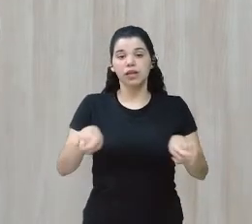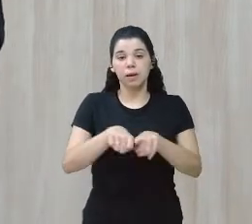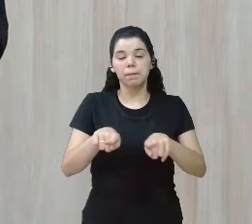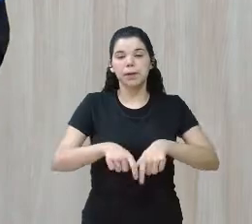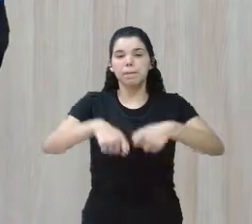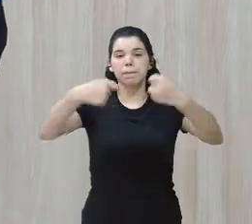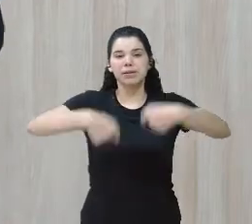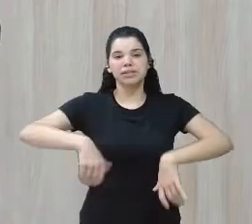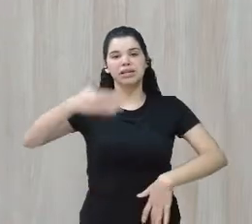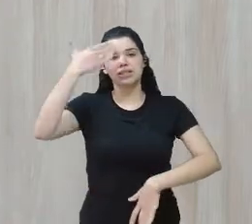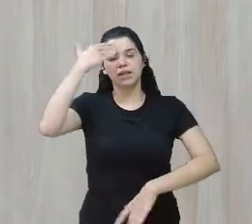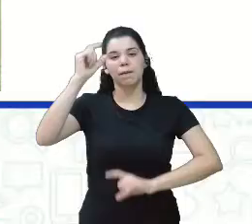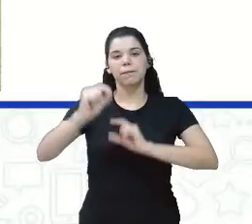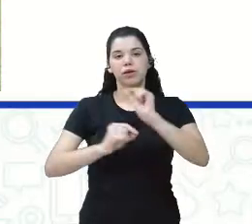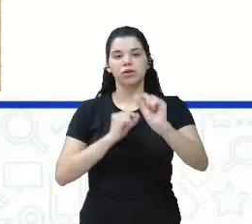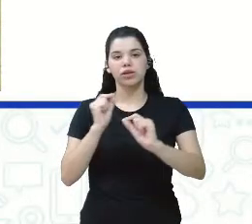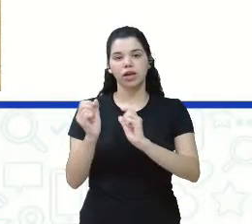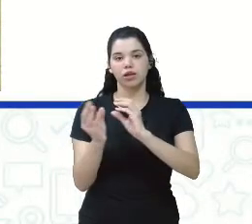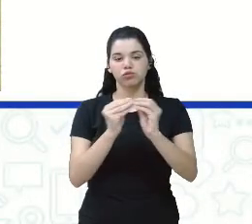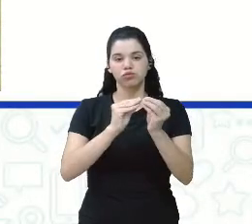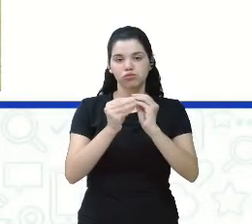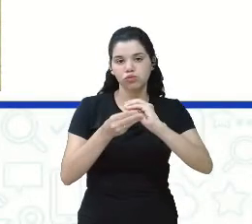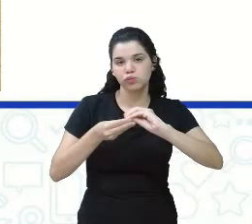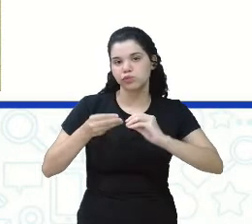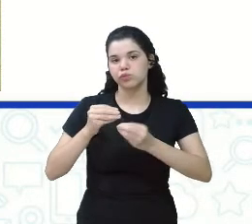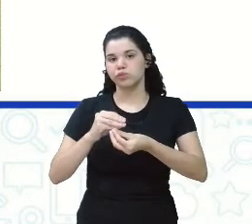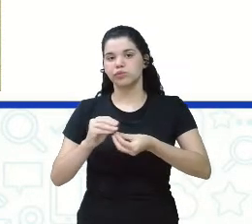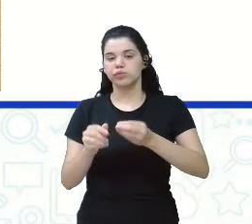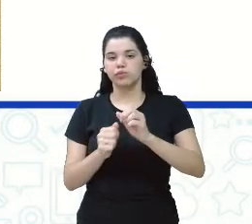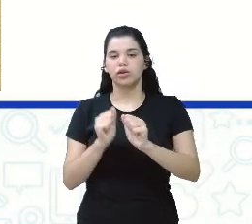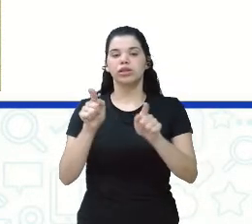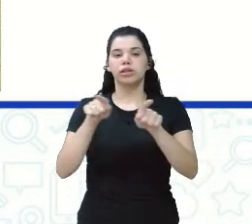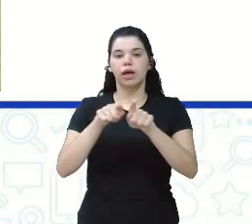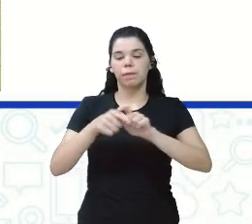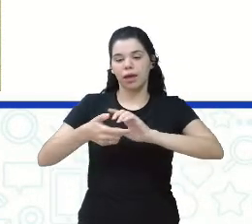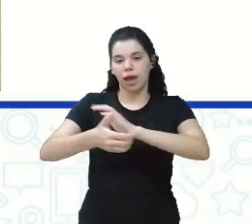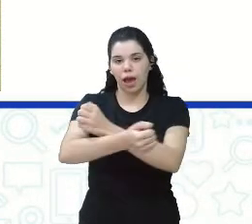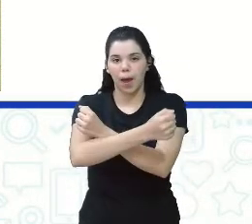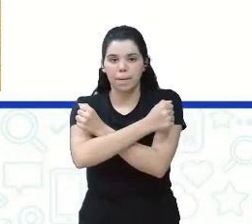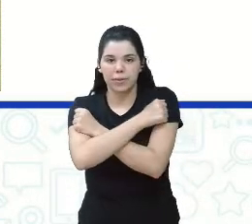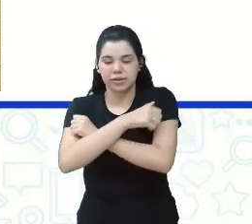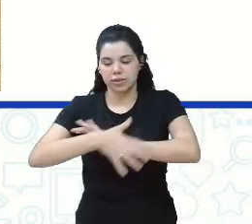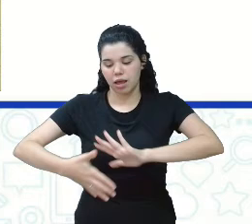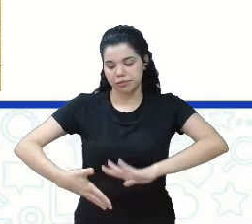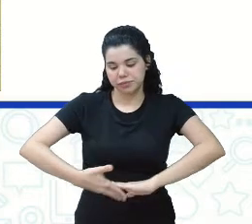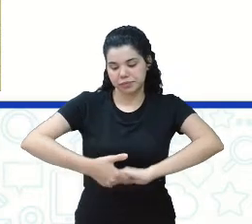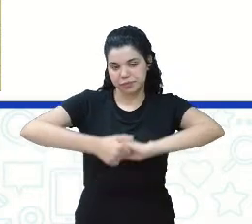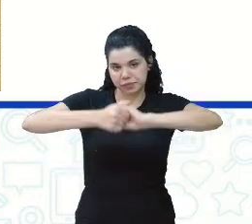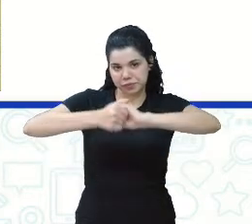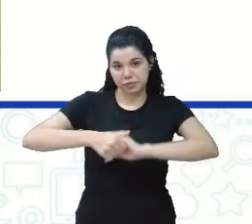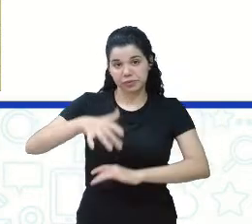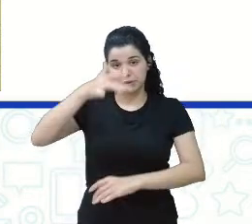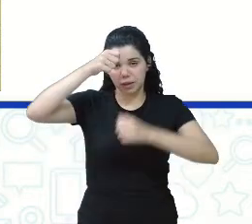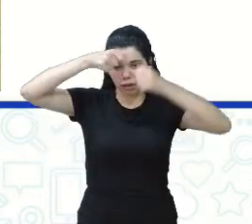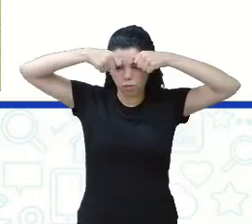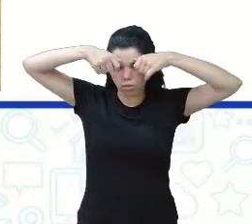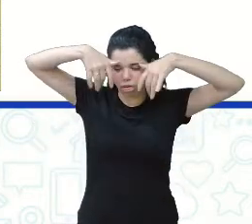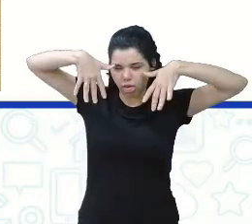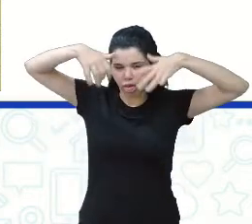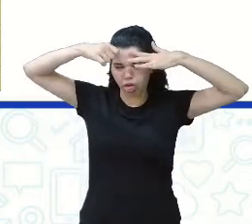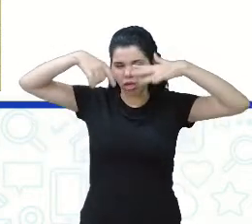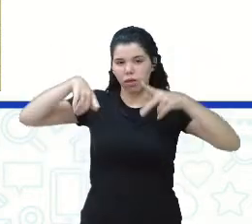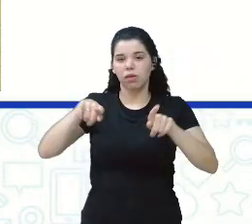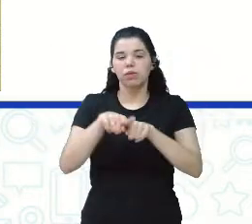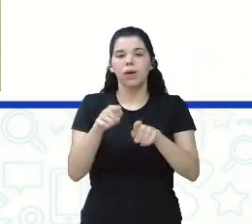que beijar, abraçar, pegar na mão, ter contato com o suor, doar